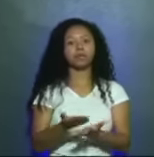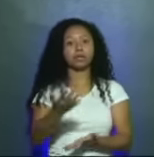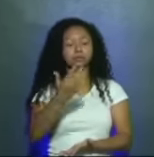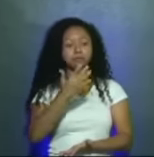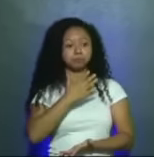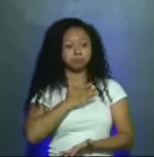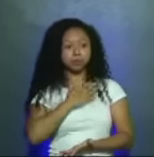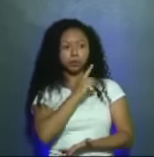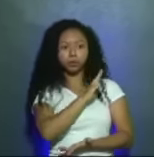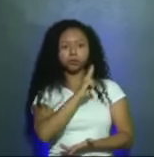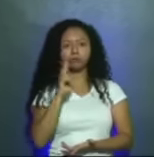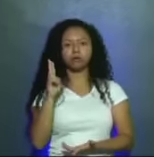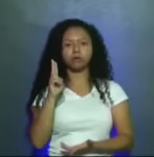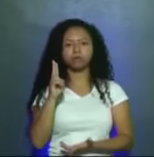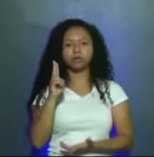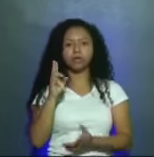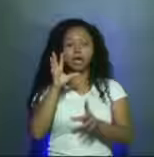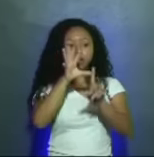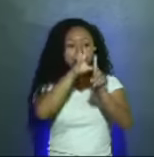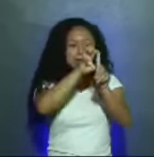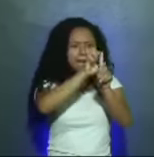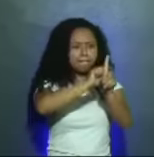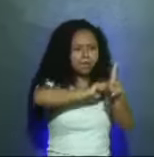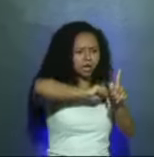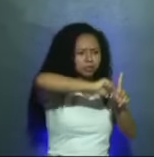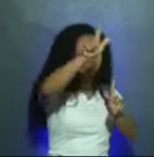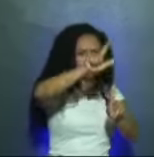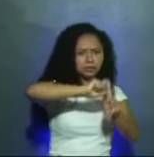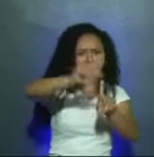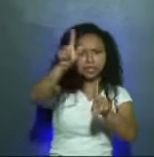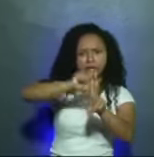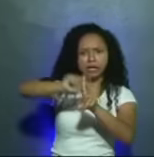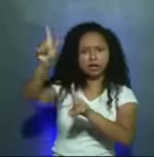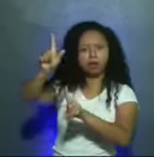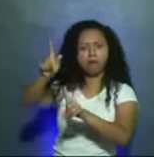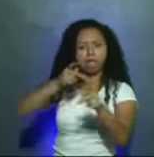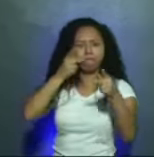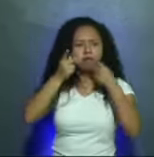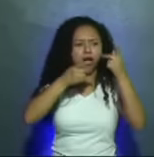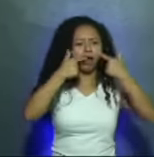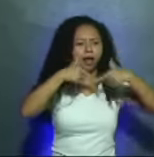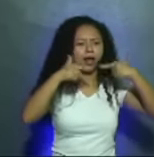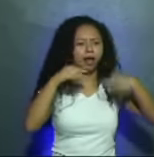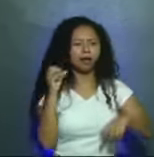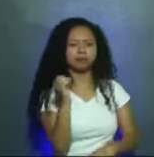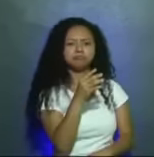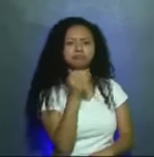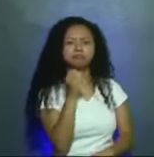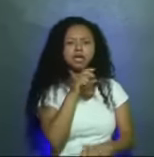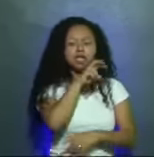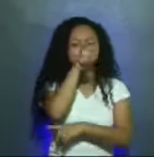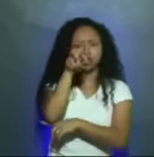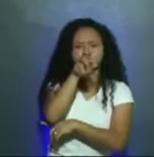nome expulsarão demônios, falarão novas línguas, pegarão em serpentes, e se beberem algum